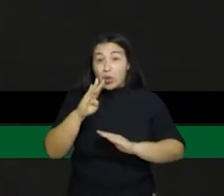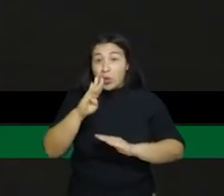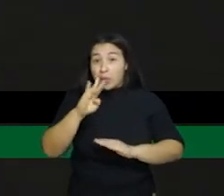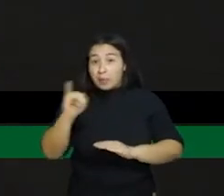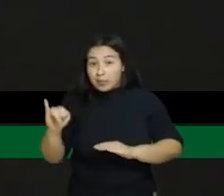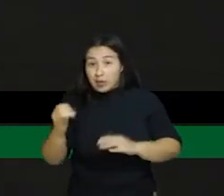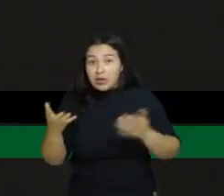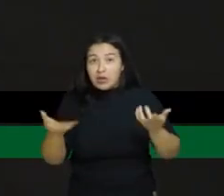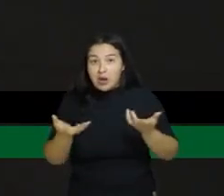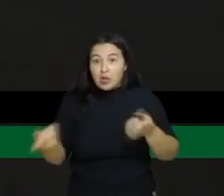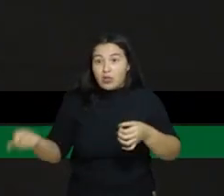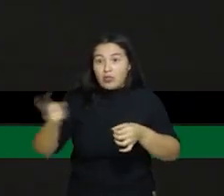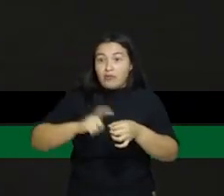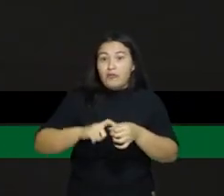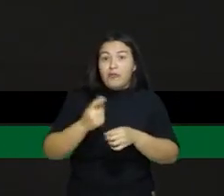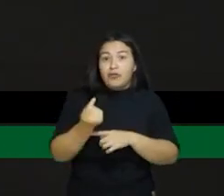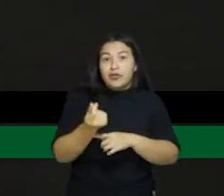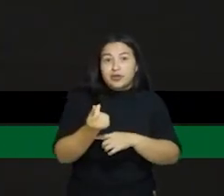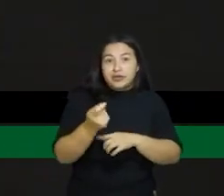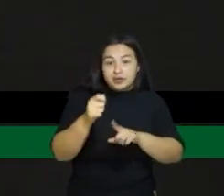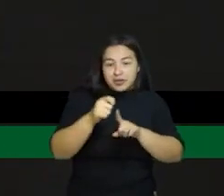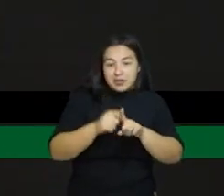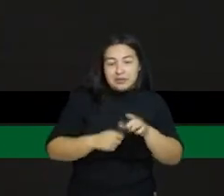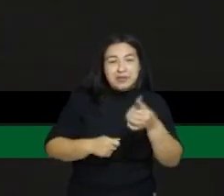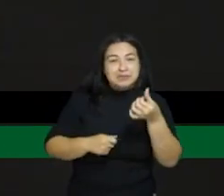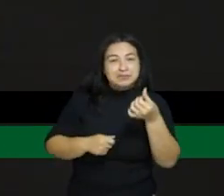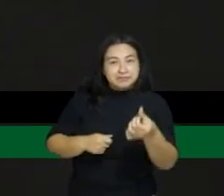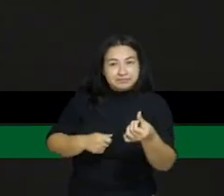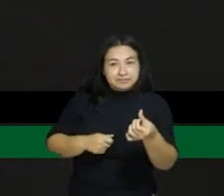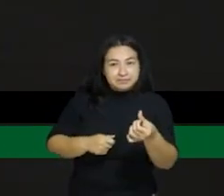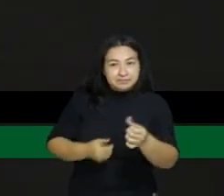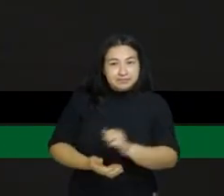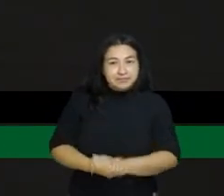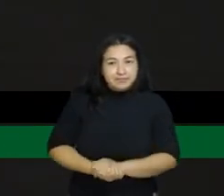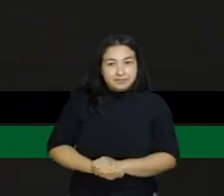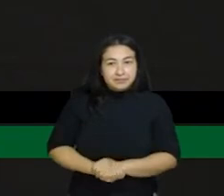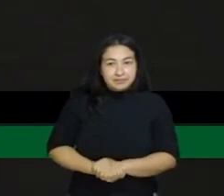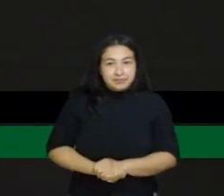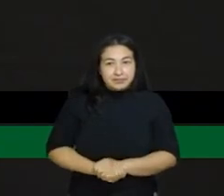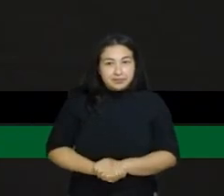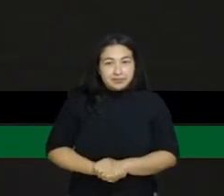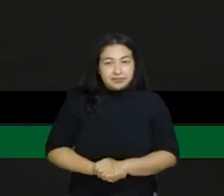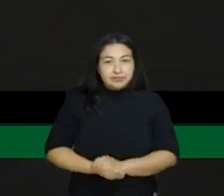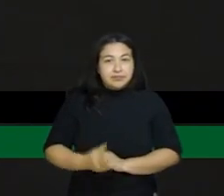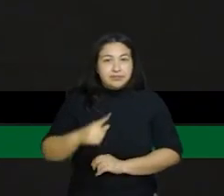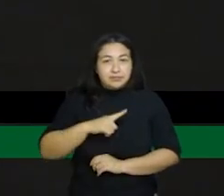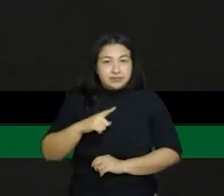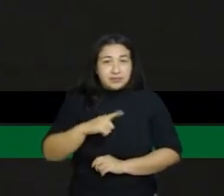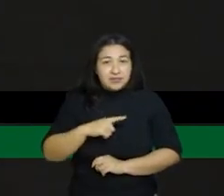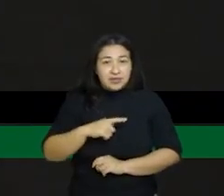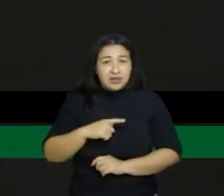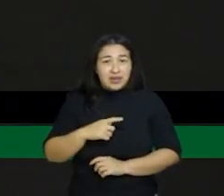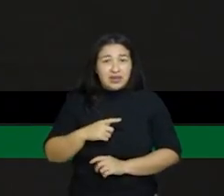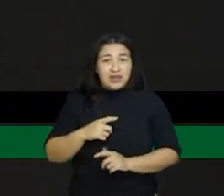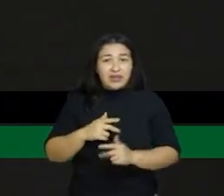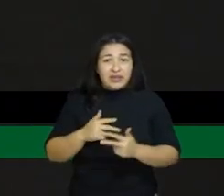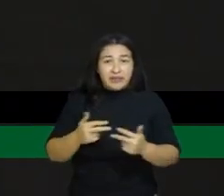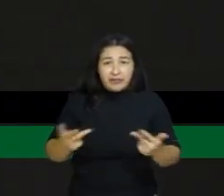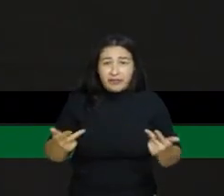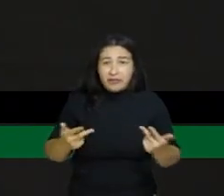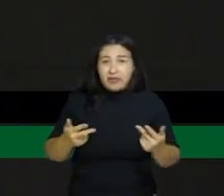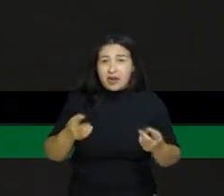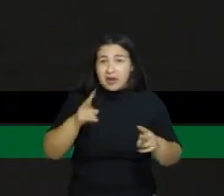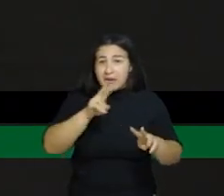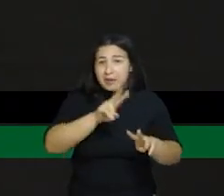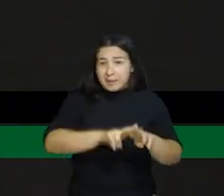dando lucro já nesse mês. No mês 6 já está dando lucro. Nós tivemos presos em Santa Catarina